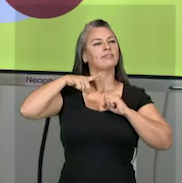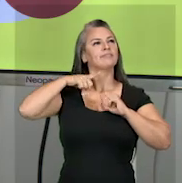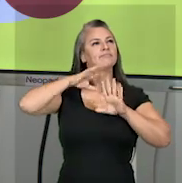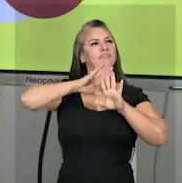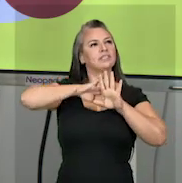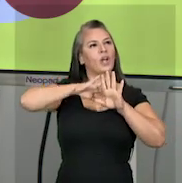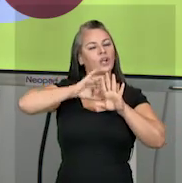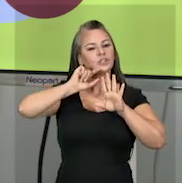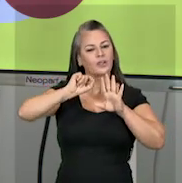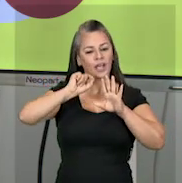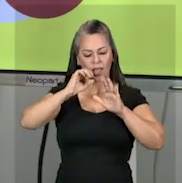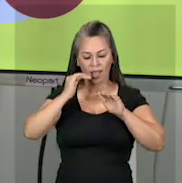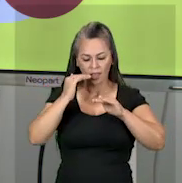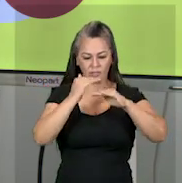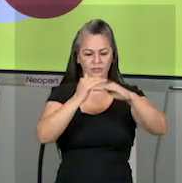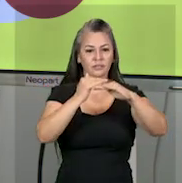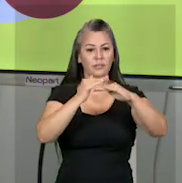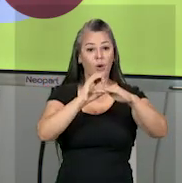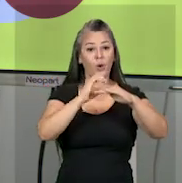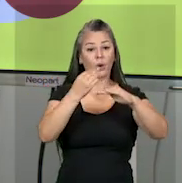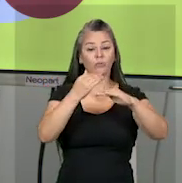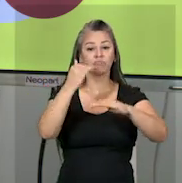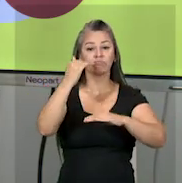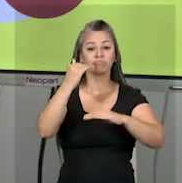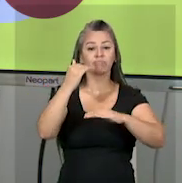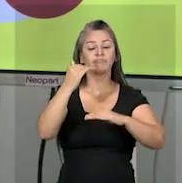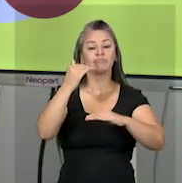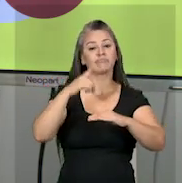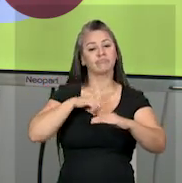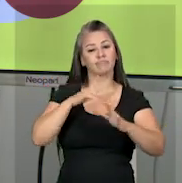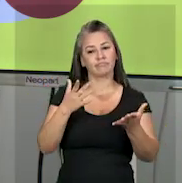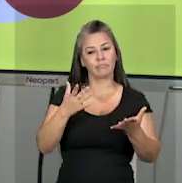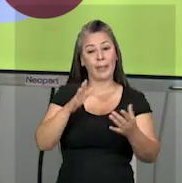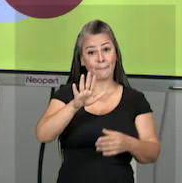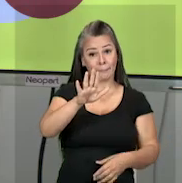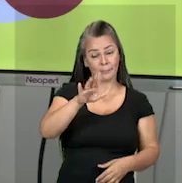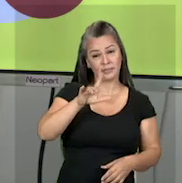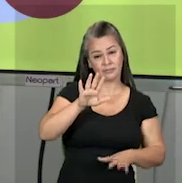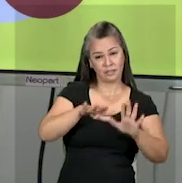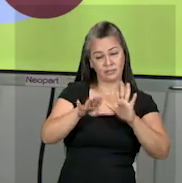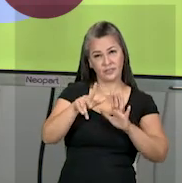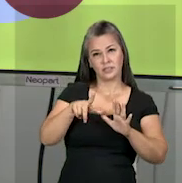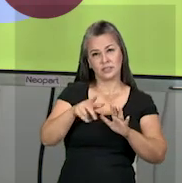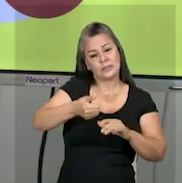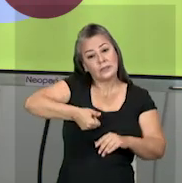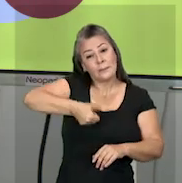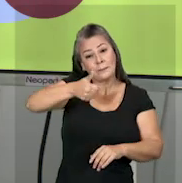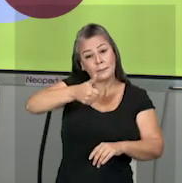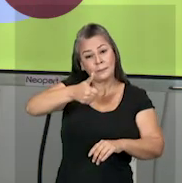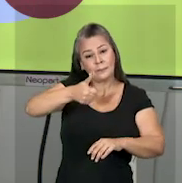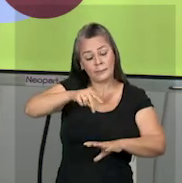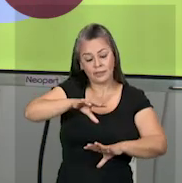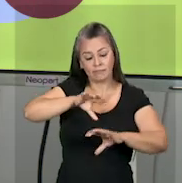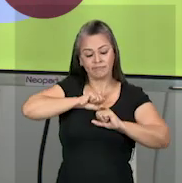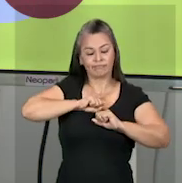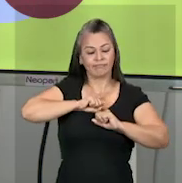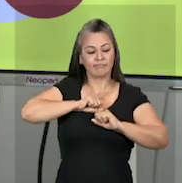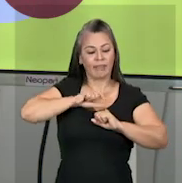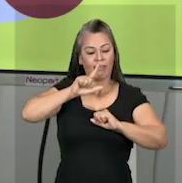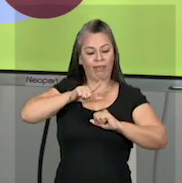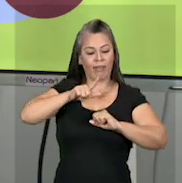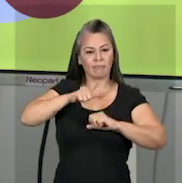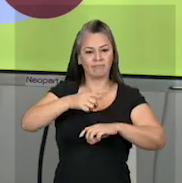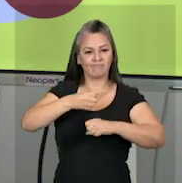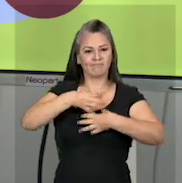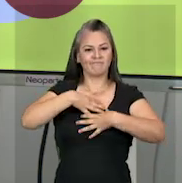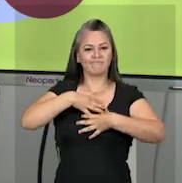princípio, essas nossas reações em relação a esses princípios abstratos, elas são emotivas. Principalmente hoje a gente consegue perceber como estão os